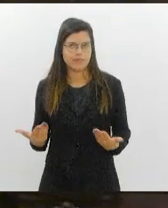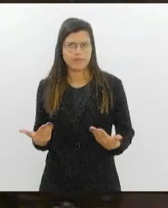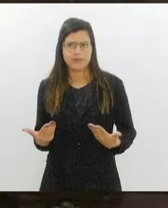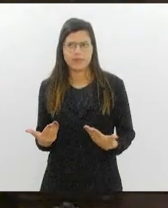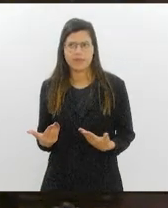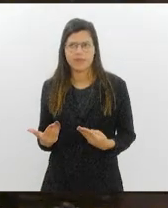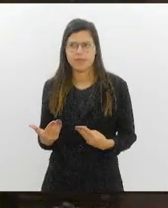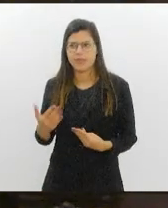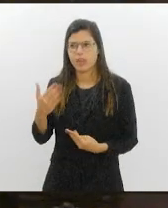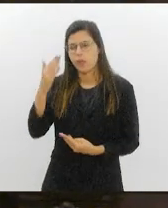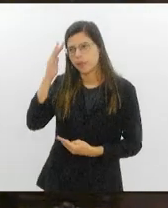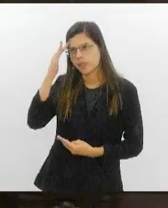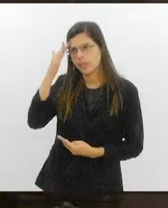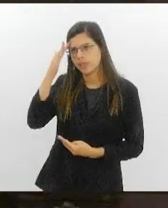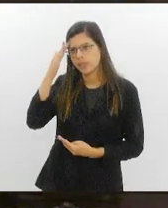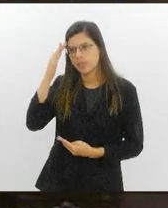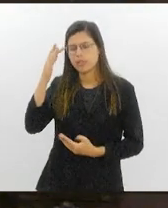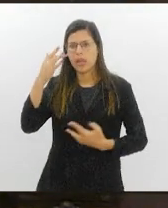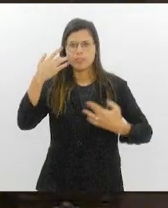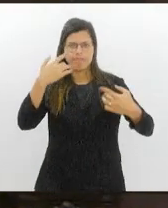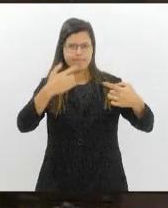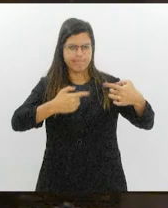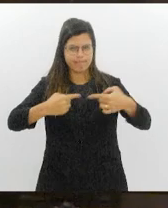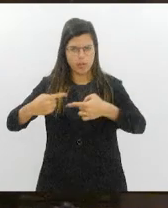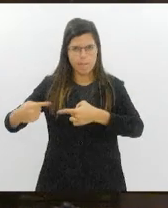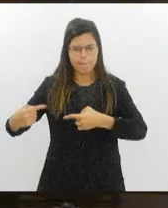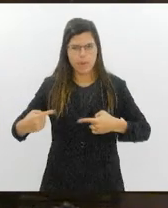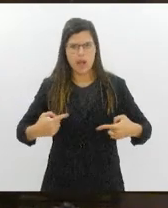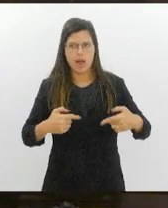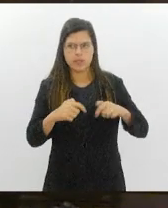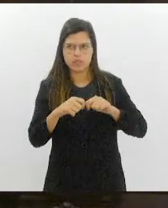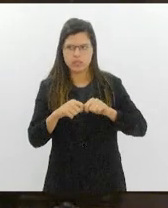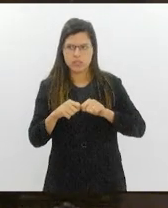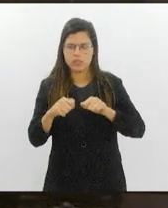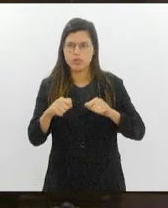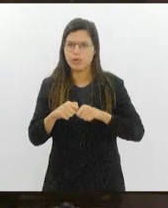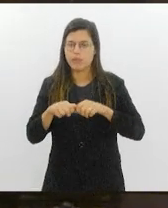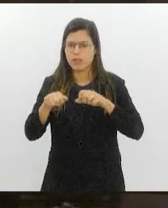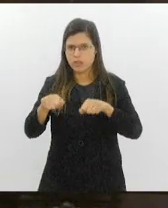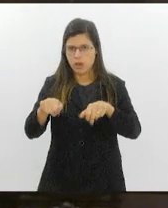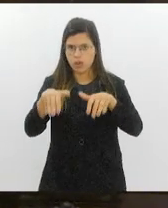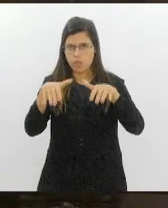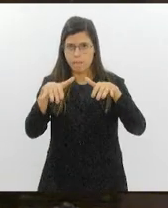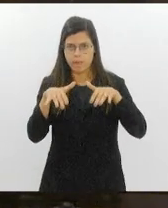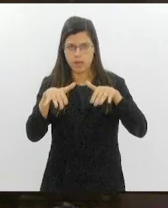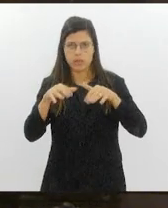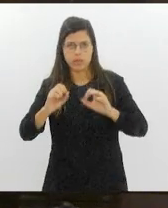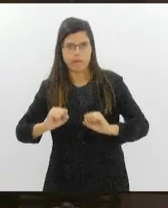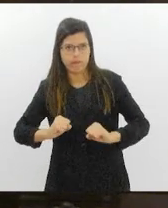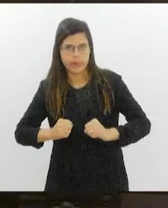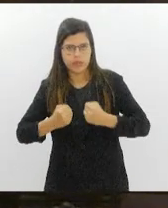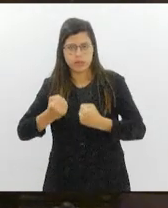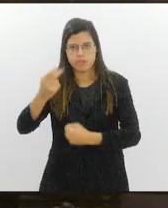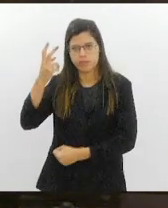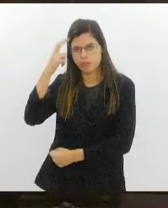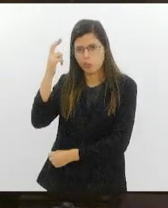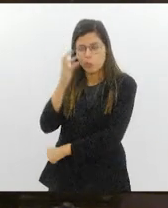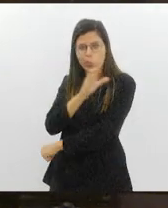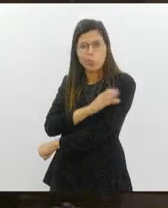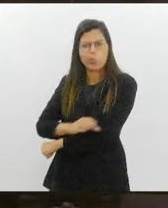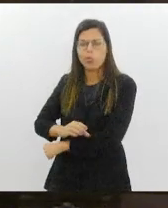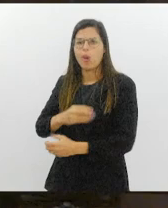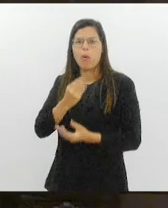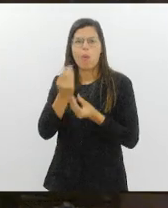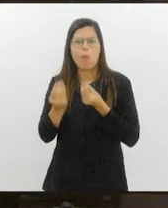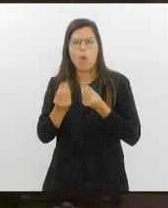Compreendo perfeitamente, é um debate que a gente faz muito no plenário, aqui na defesa da cultura, o quanto que a cultura